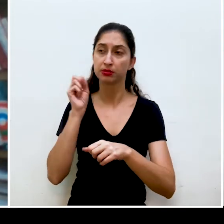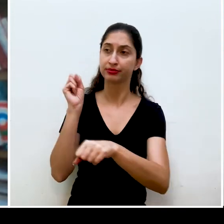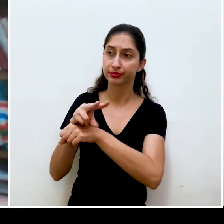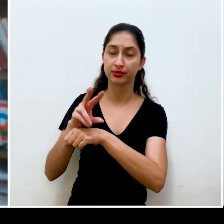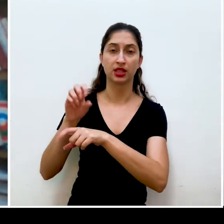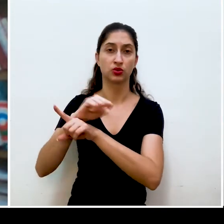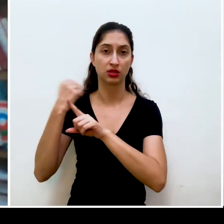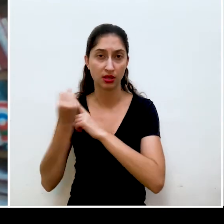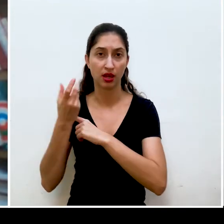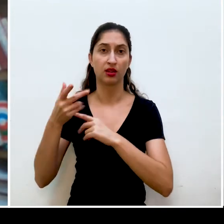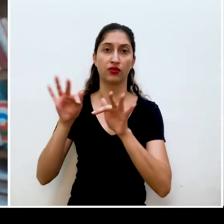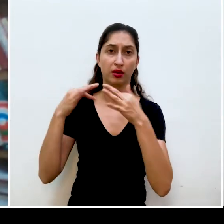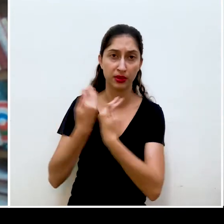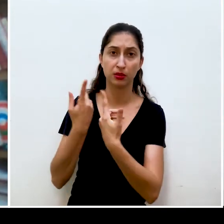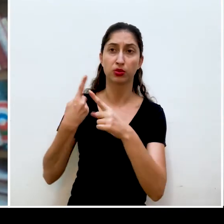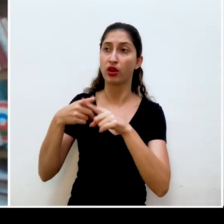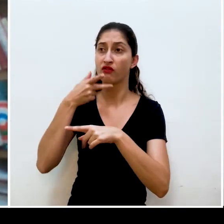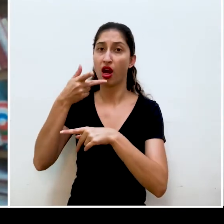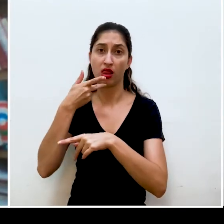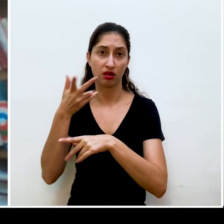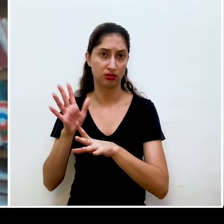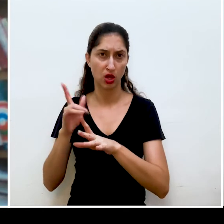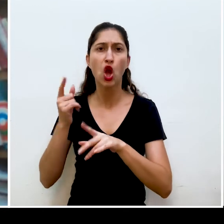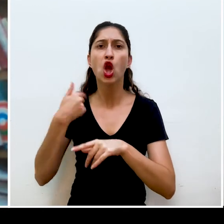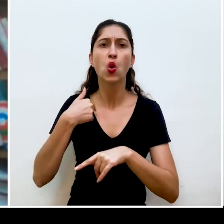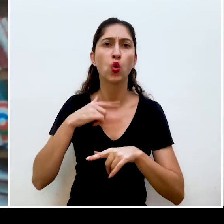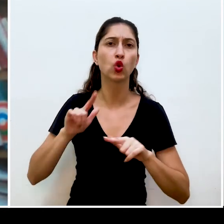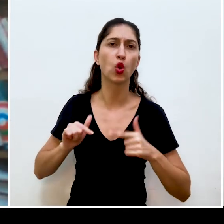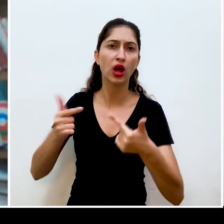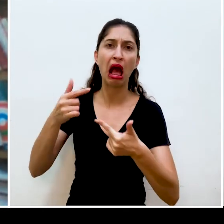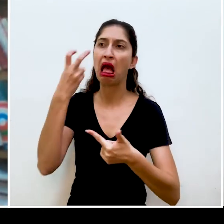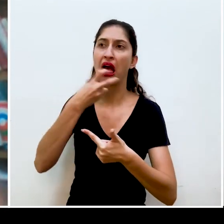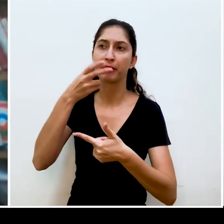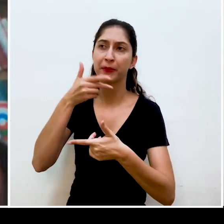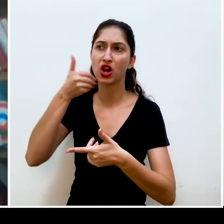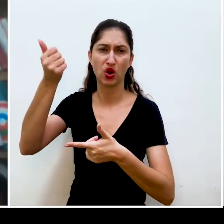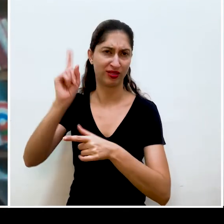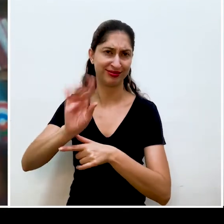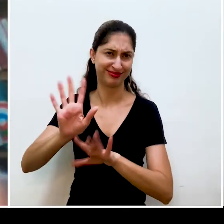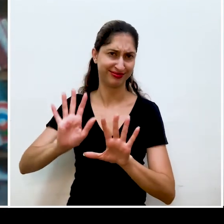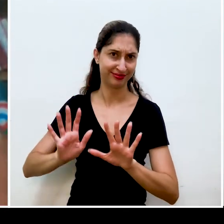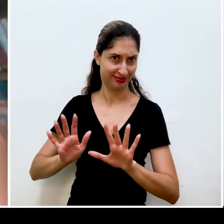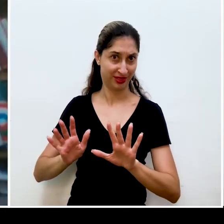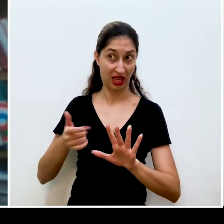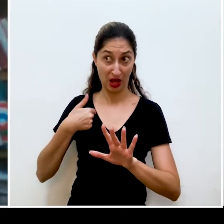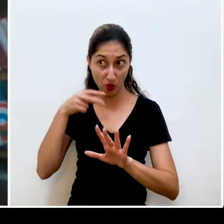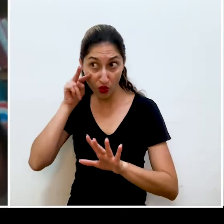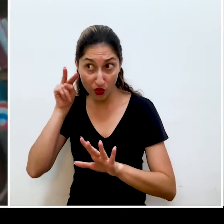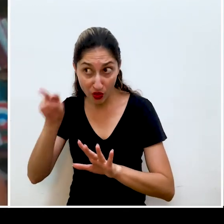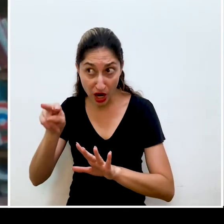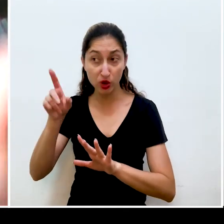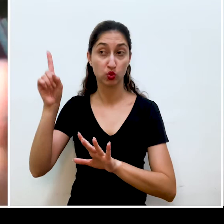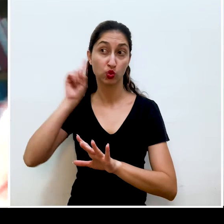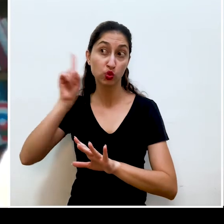sociedade, por meio da linguagem oral, que eu não estou defendendo o oralismo, estou dizendo assim, mas eu estou verificando que tem surdos